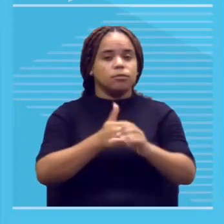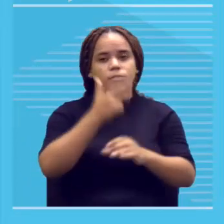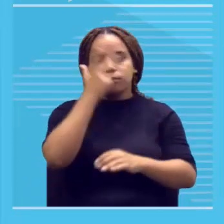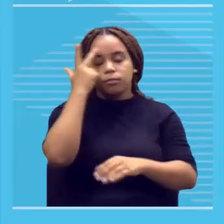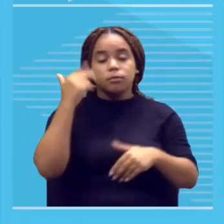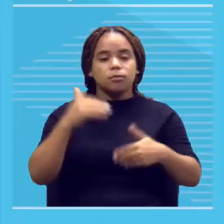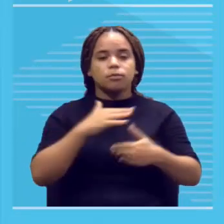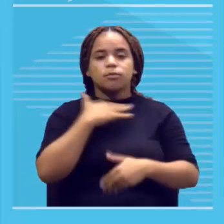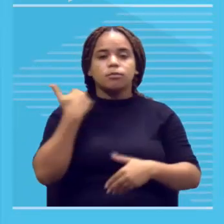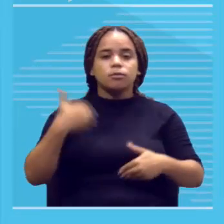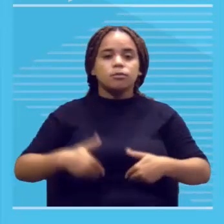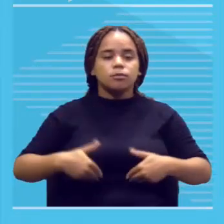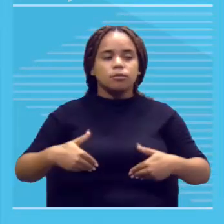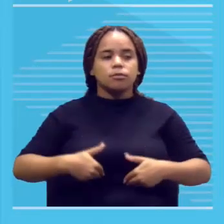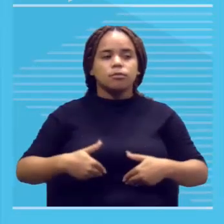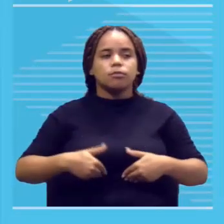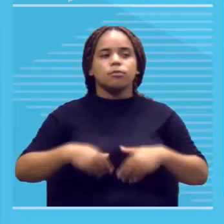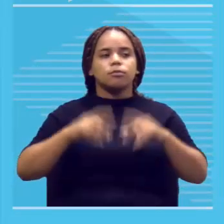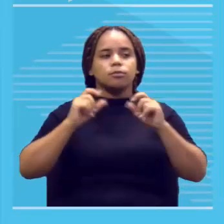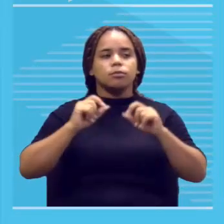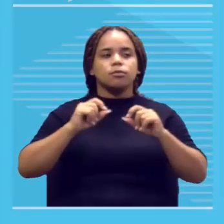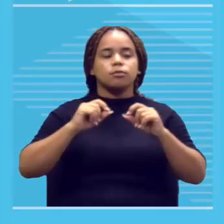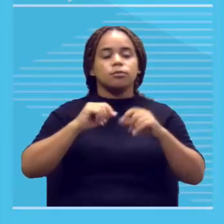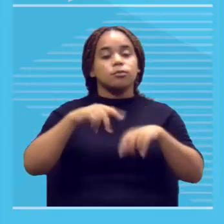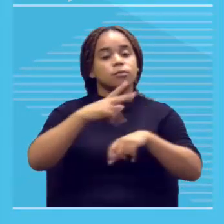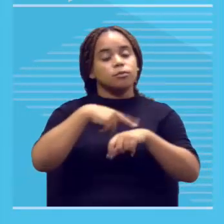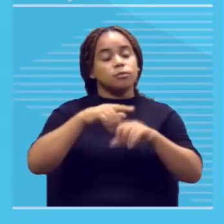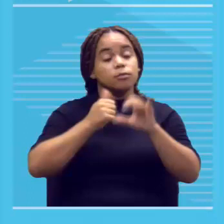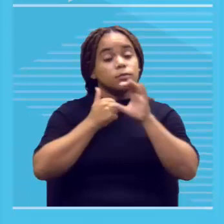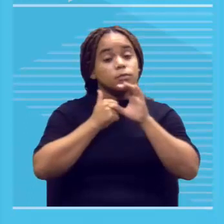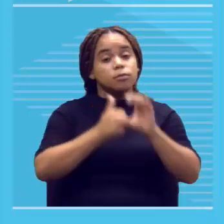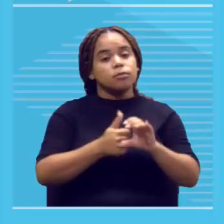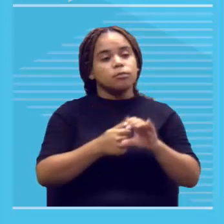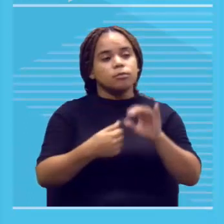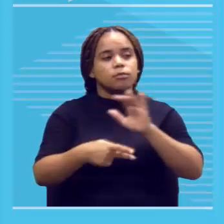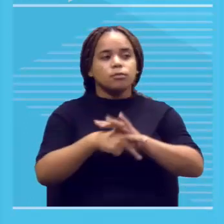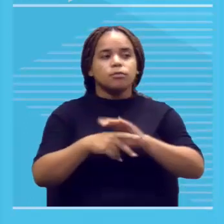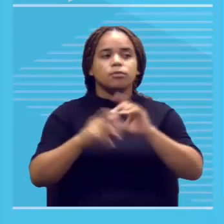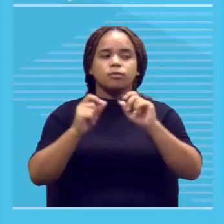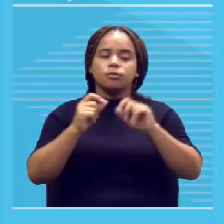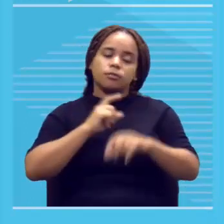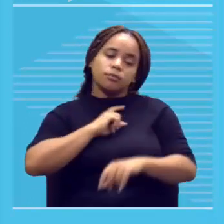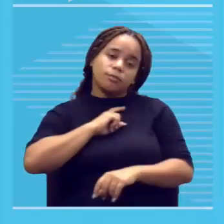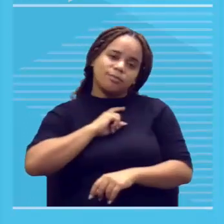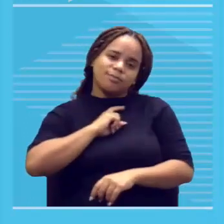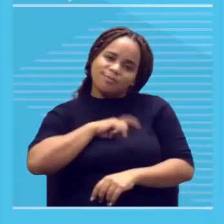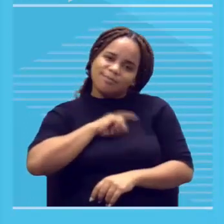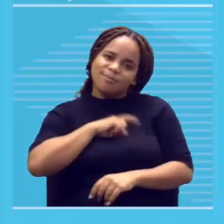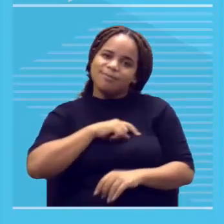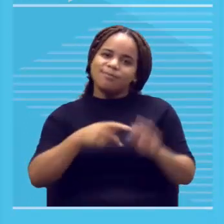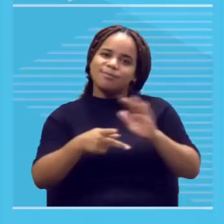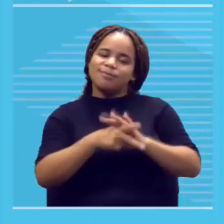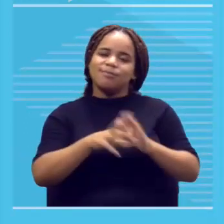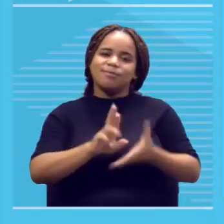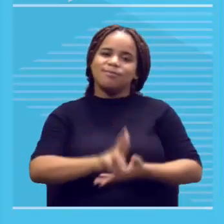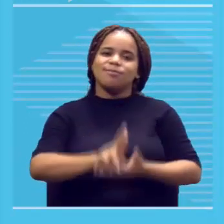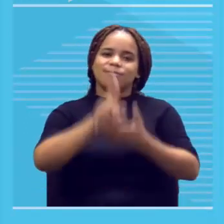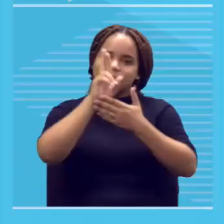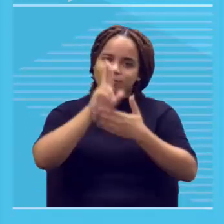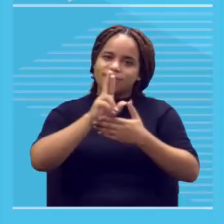morrem de fome são países cristãos que estão habitados por pessoas mas por cristãos